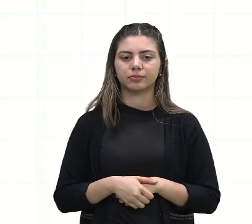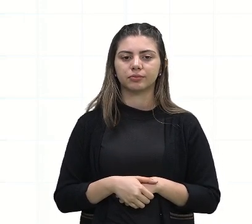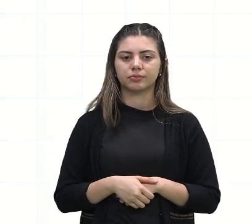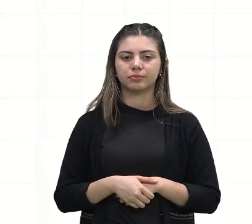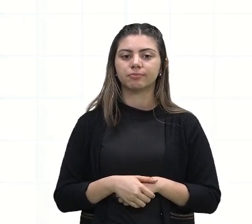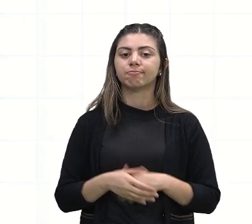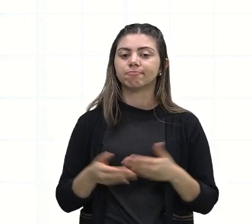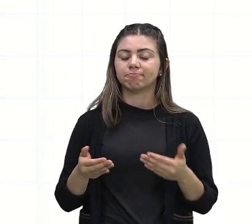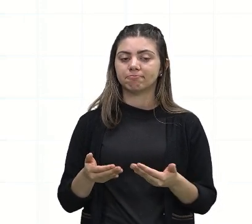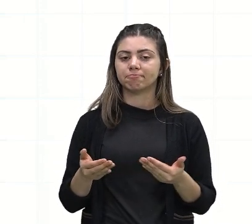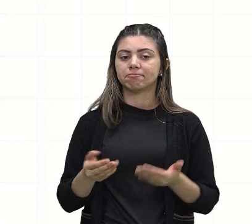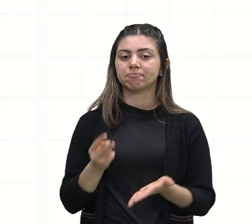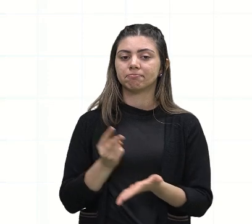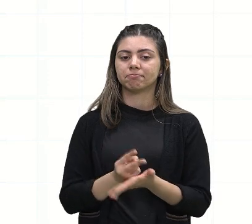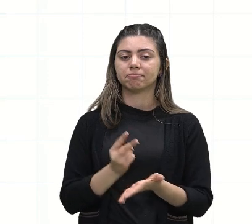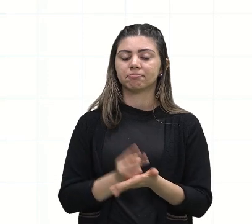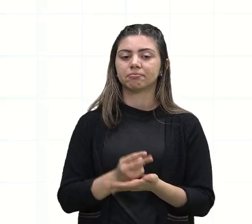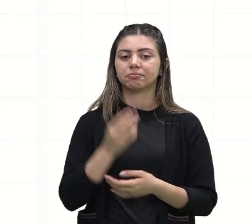Seguindo, nós temos agora